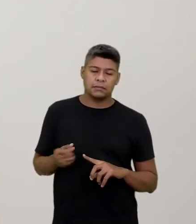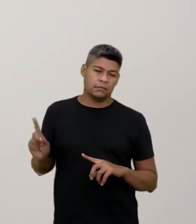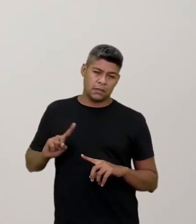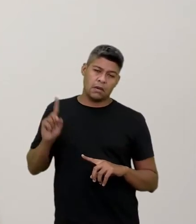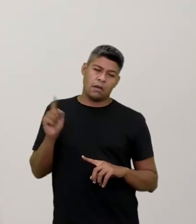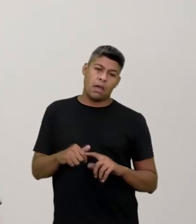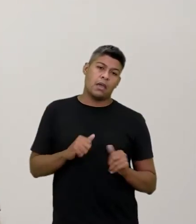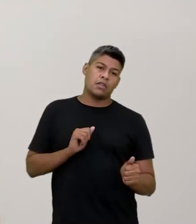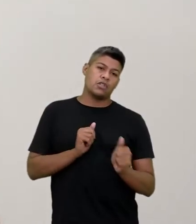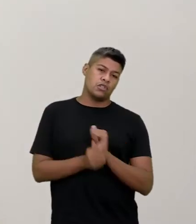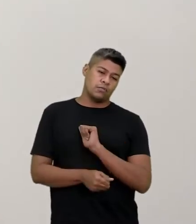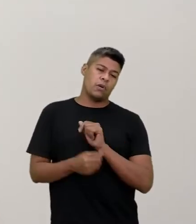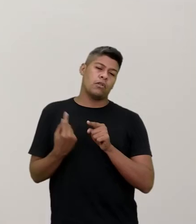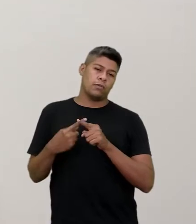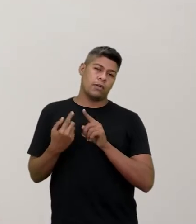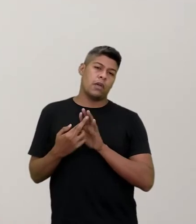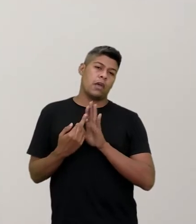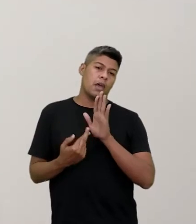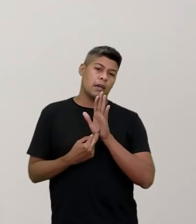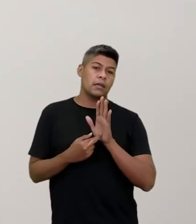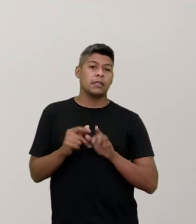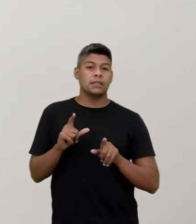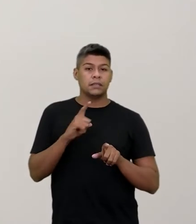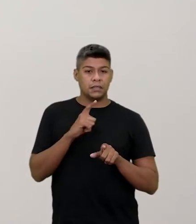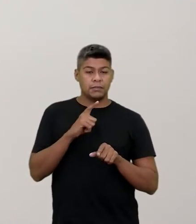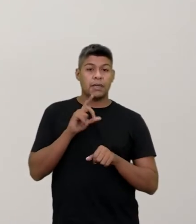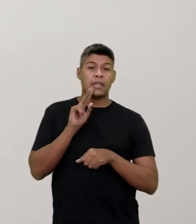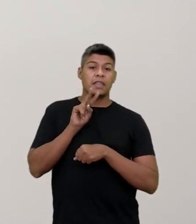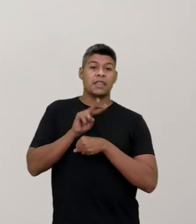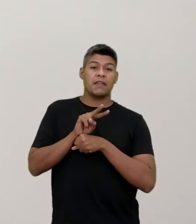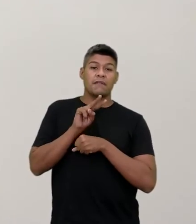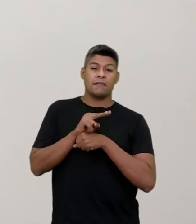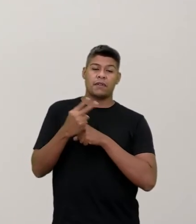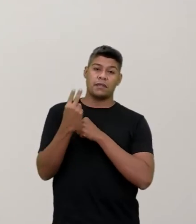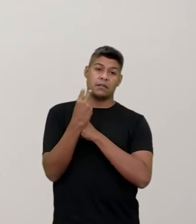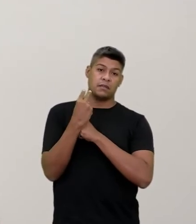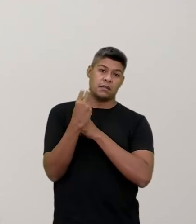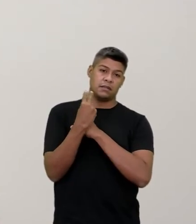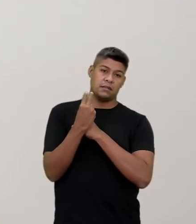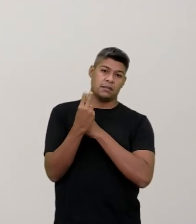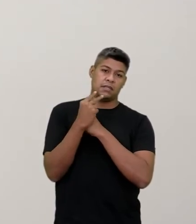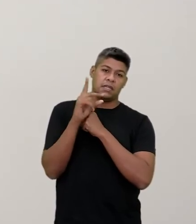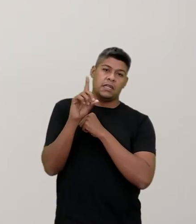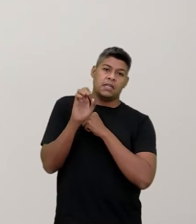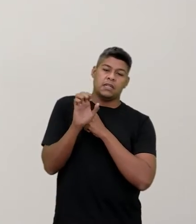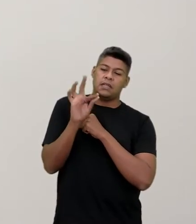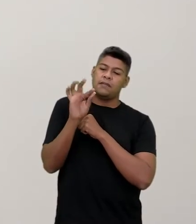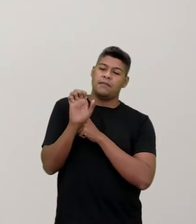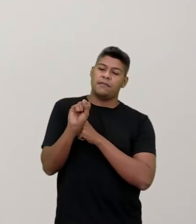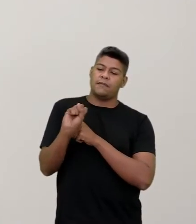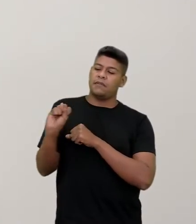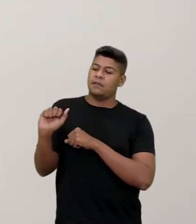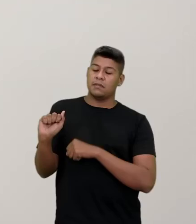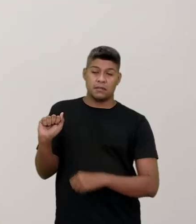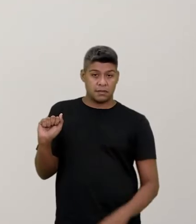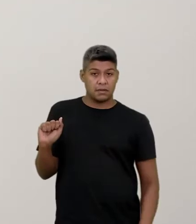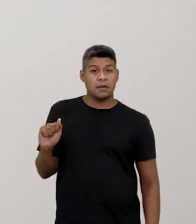tem regras. E tem ainda a defesa pessoal, que seria uma outra coisa, né? Seria o tipo de defesa que a gente